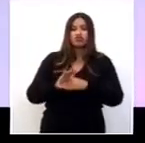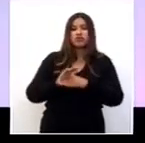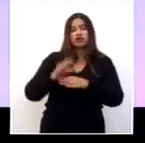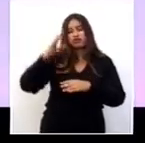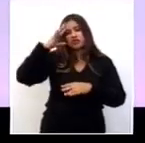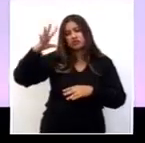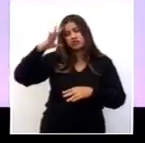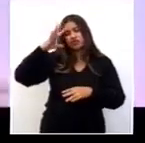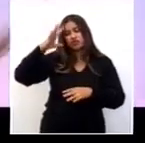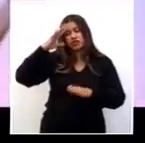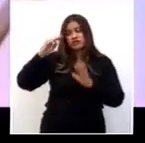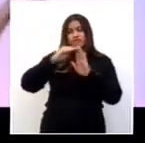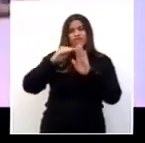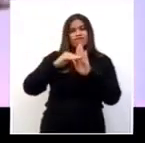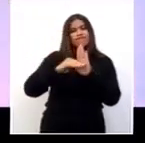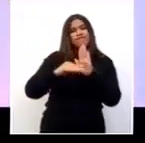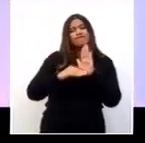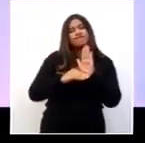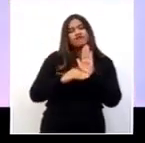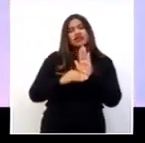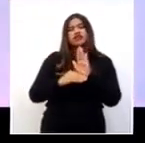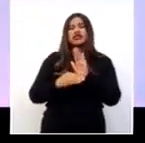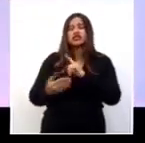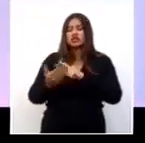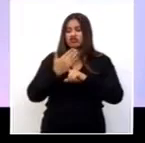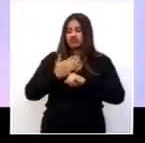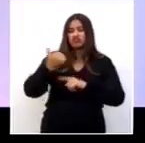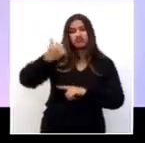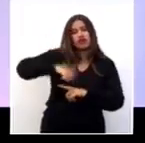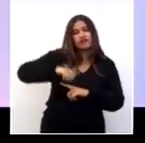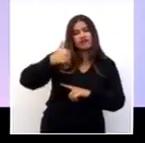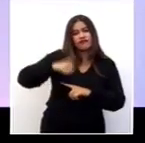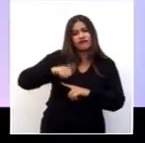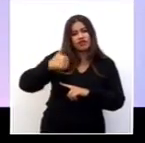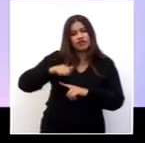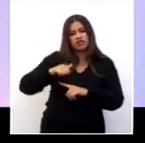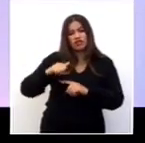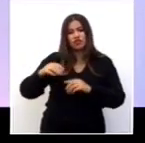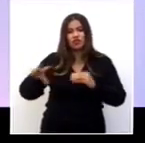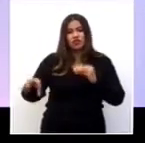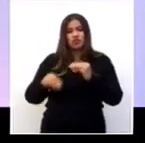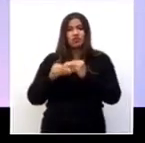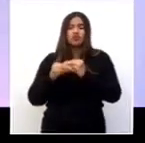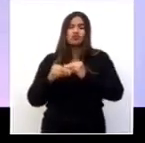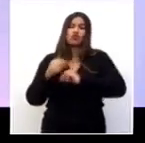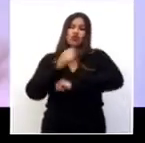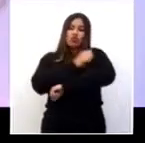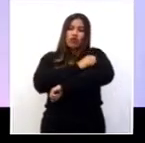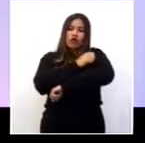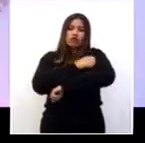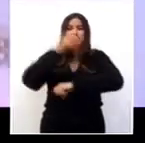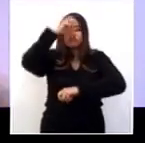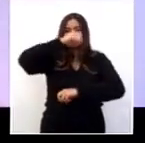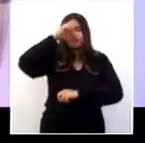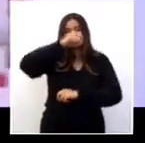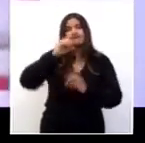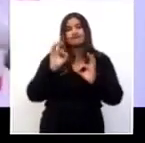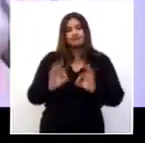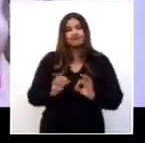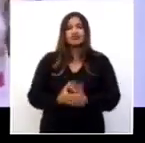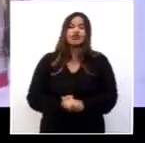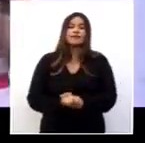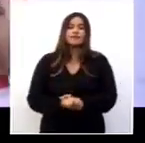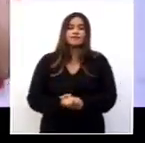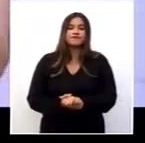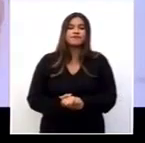quais são os critérios que vão nos ajudar a incluir esses alunos no curso da aprendizagem. E, por